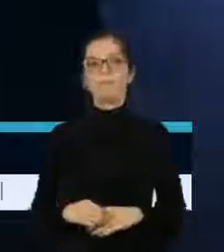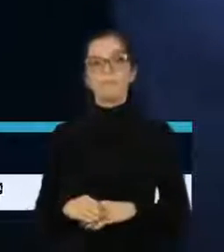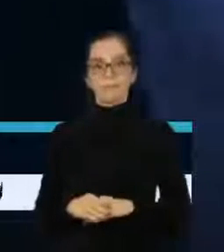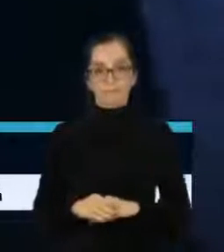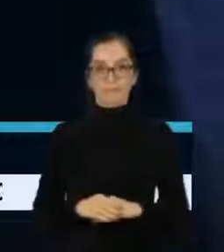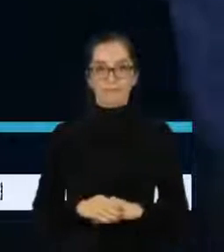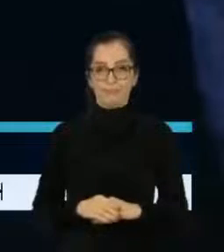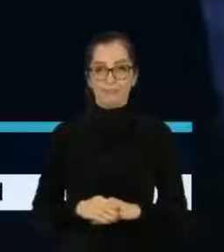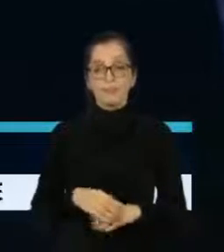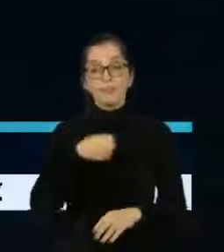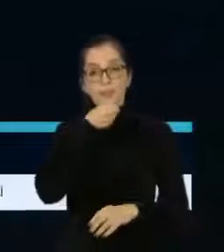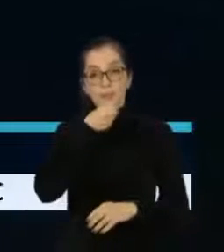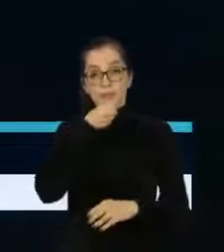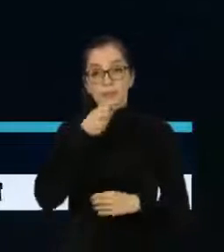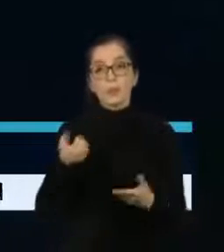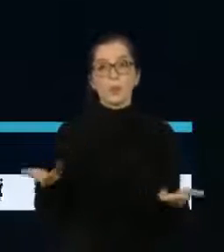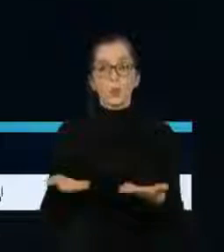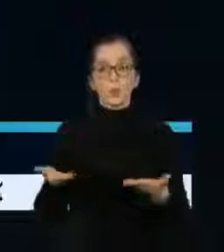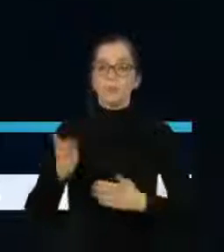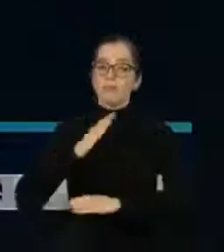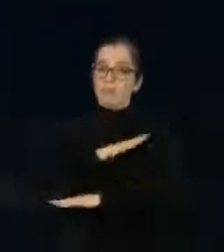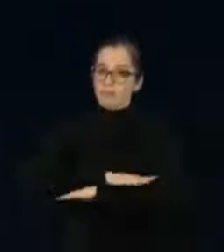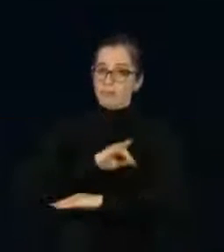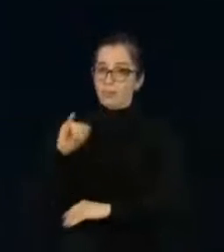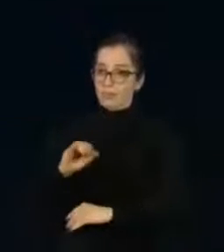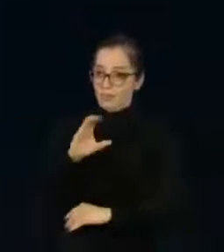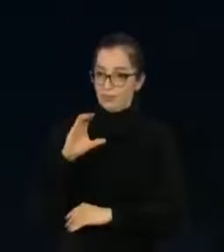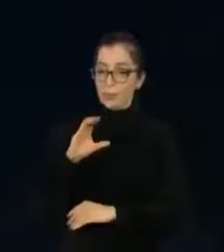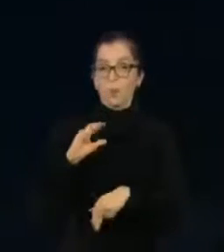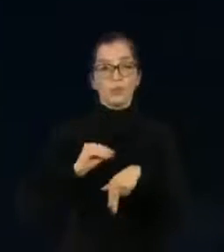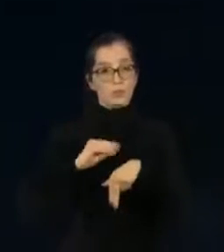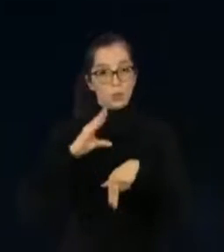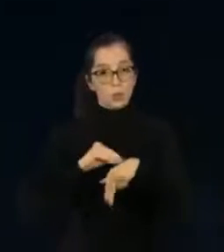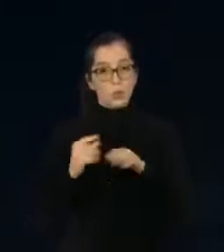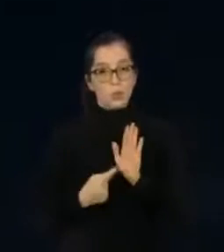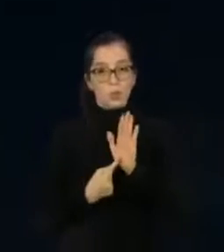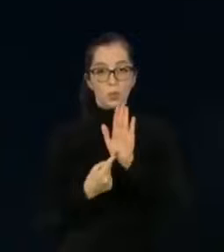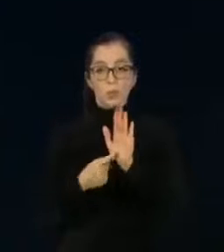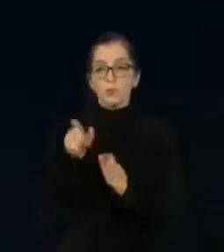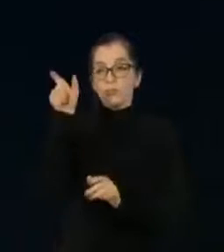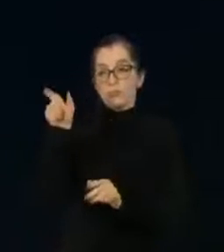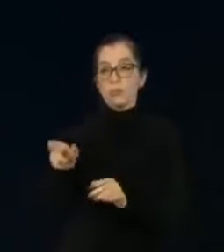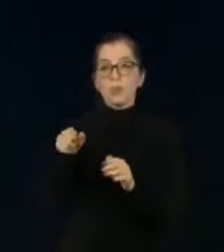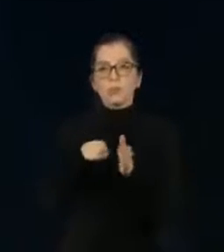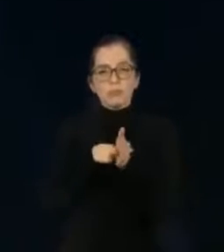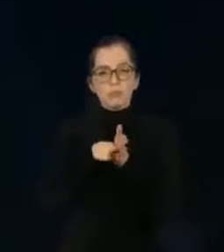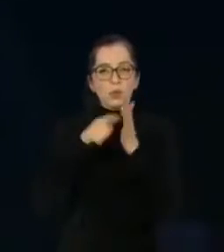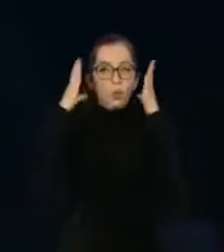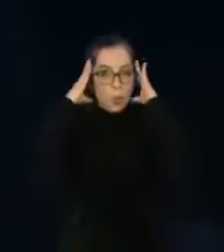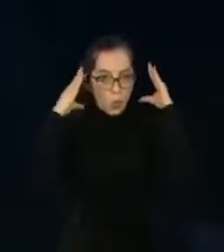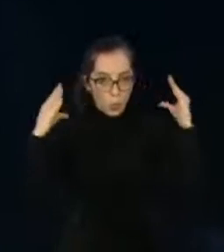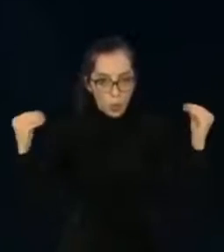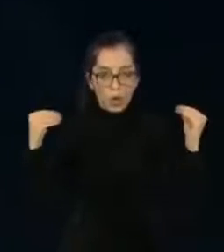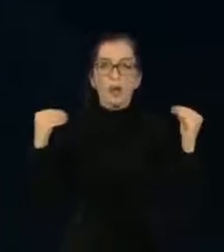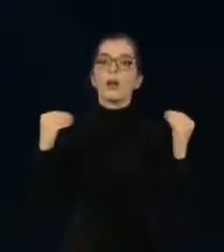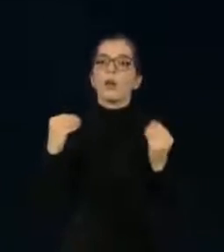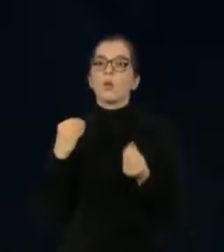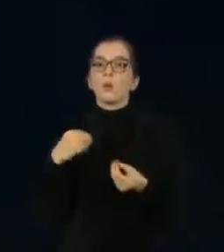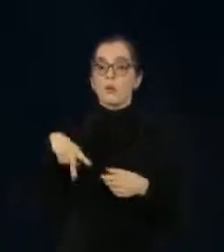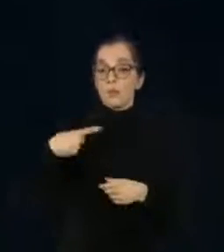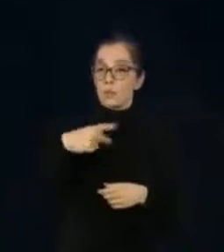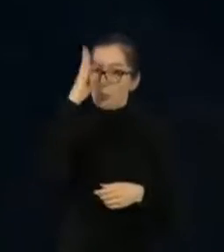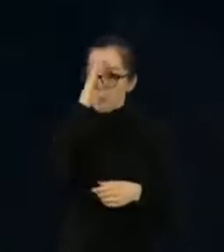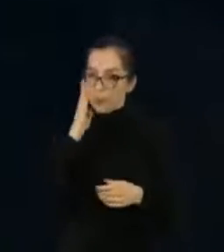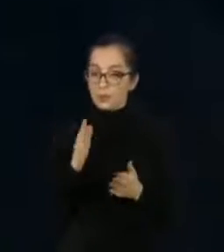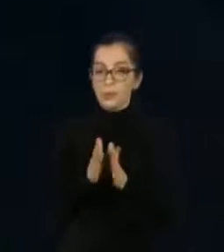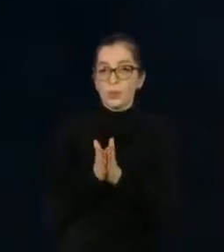Na entrevista deste sábado, o Jornal da Cultura conversa com o primatólogo holandês Franz de Waal, que lançou recentemente no país um livro sobre